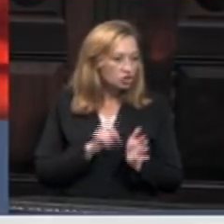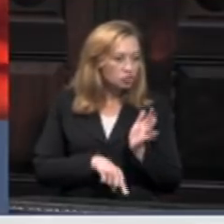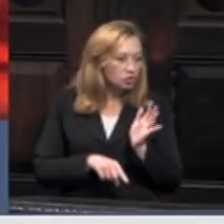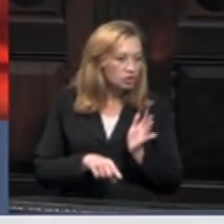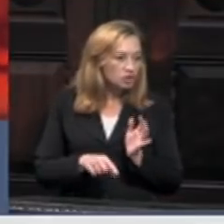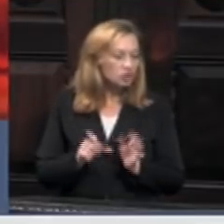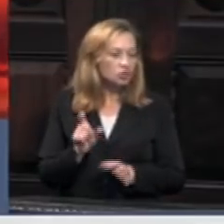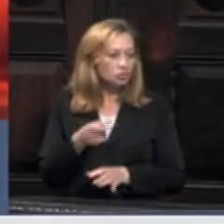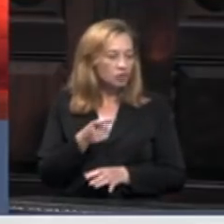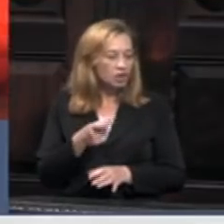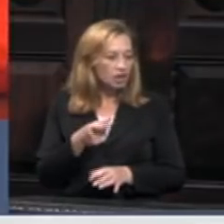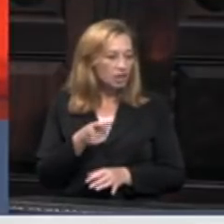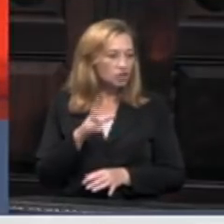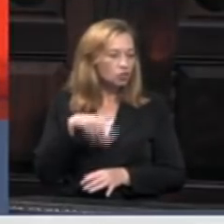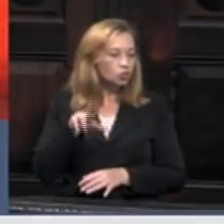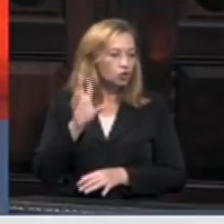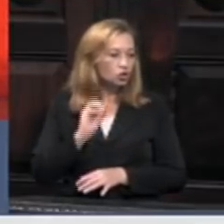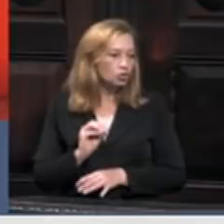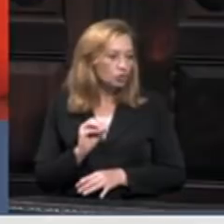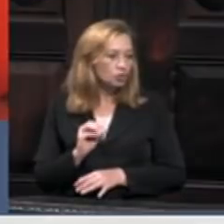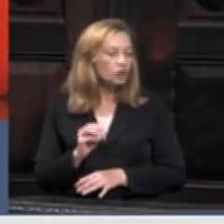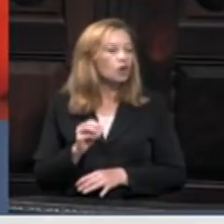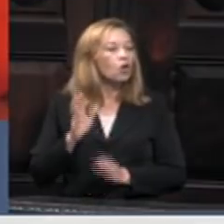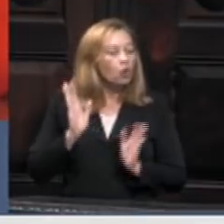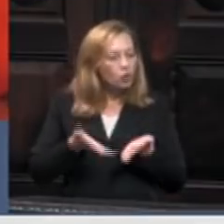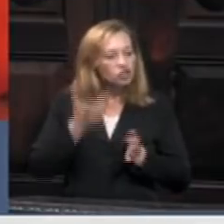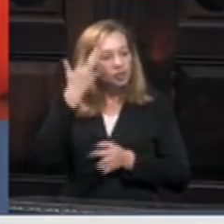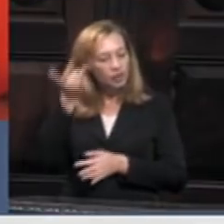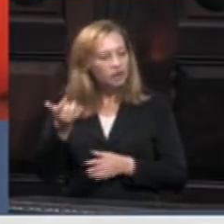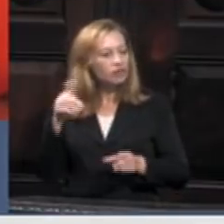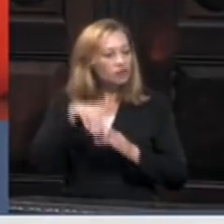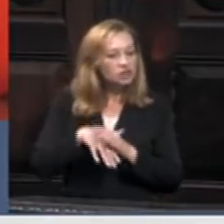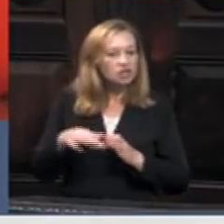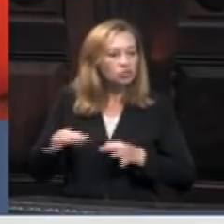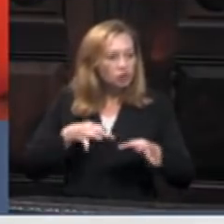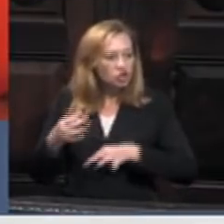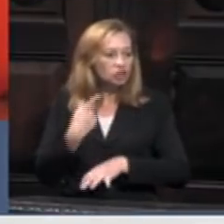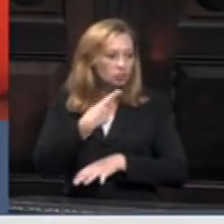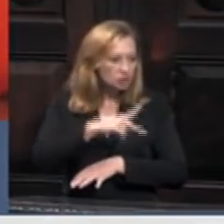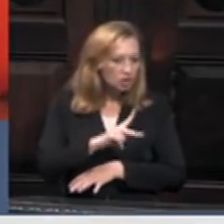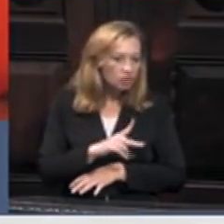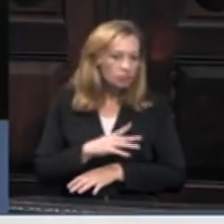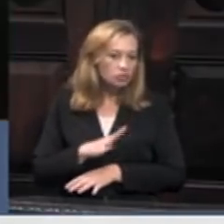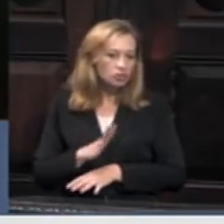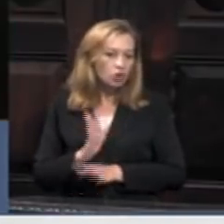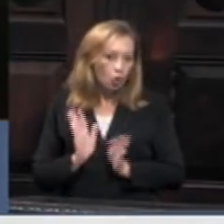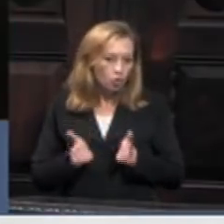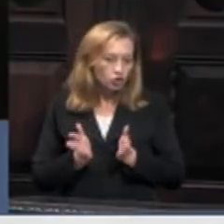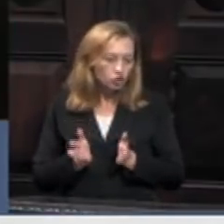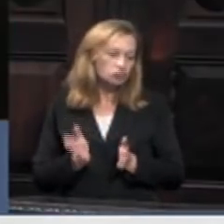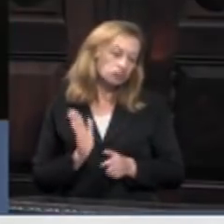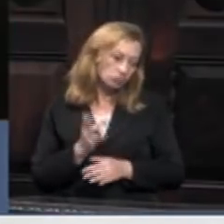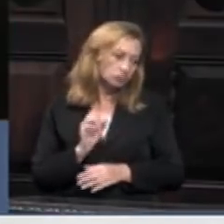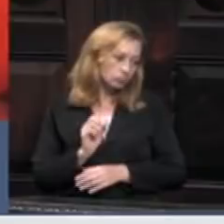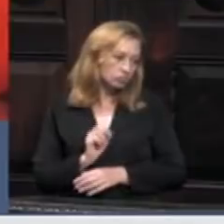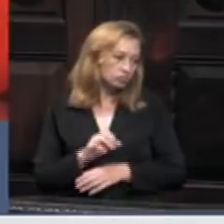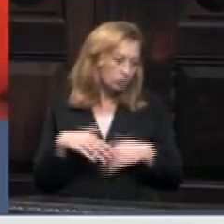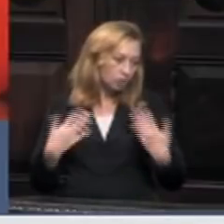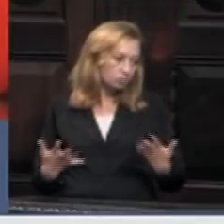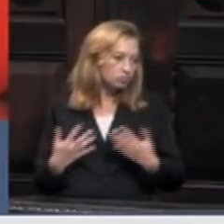salvo engano, hoje ou amanhã vamos votar o projeto de Vossa Excelência, que está acordado. Hoje. Então.